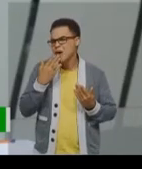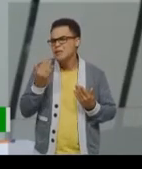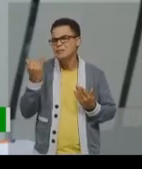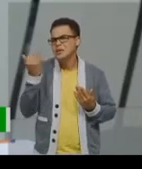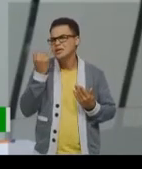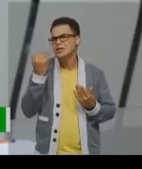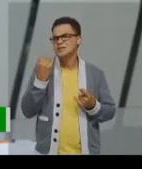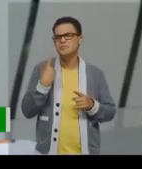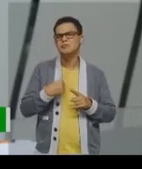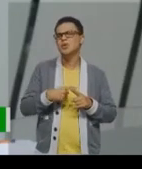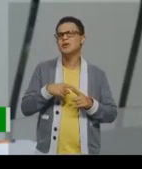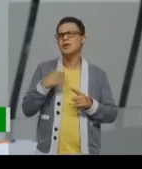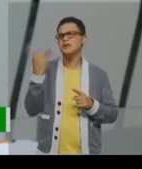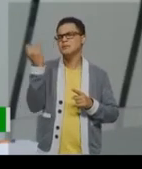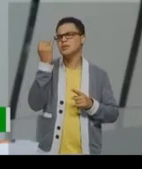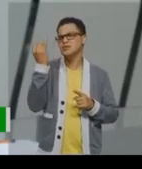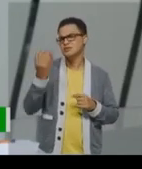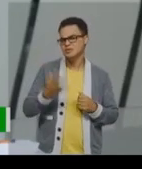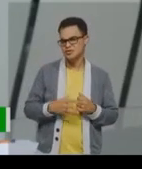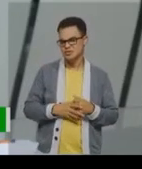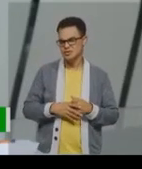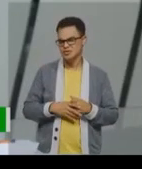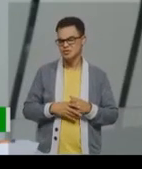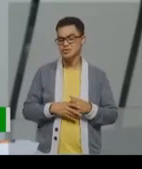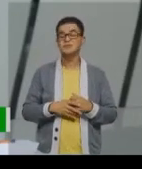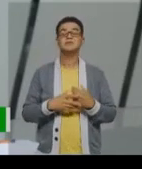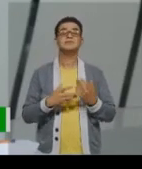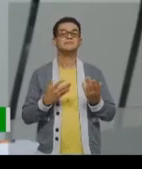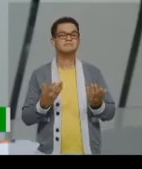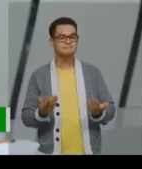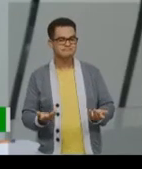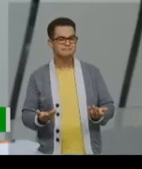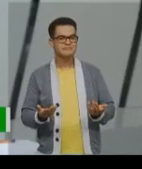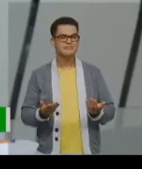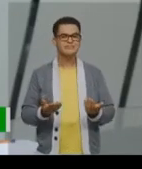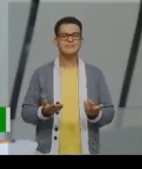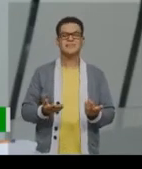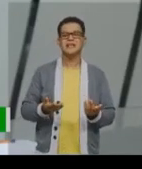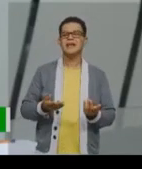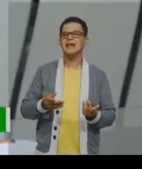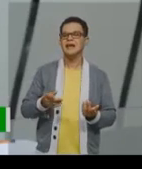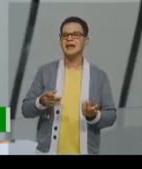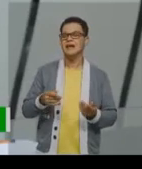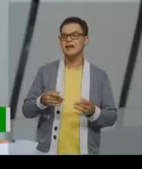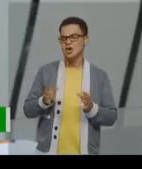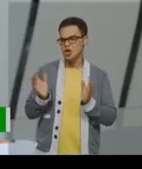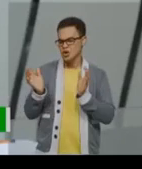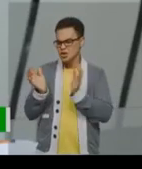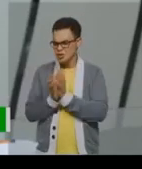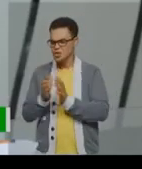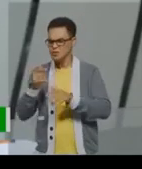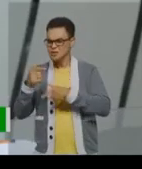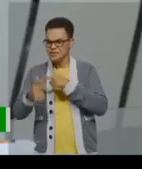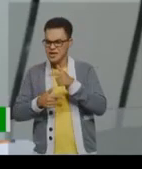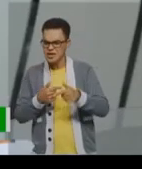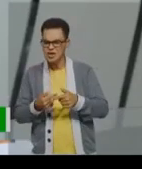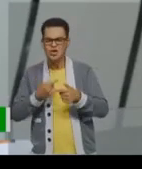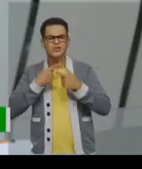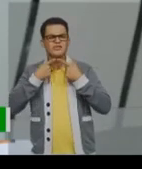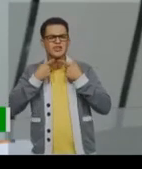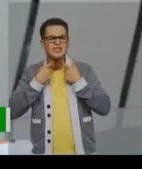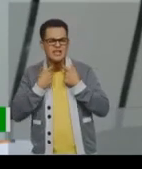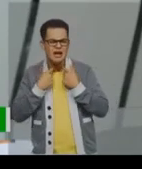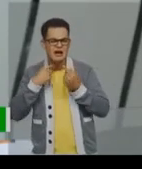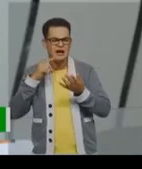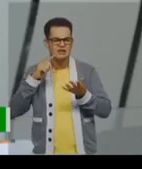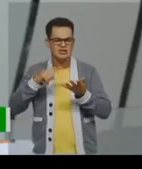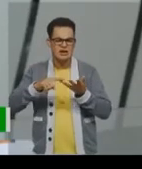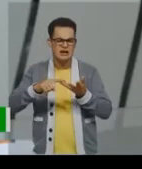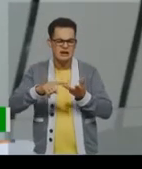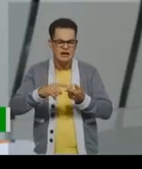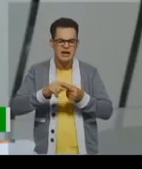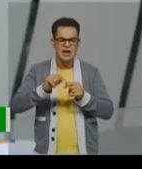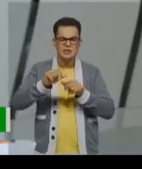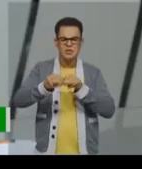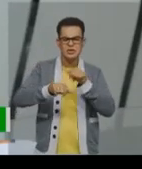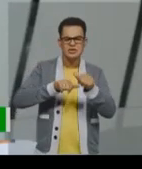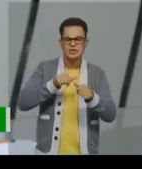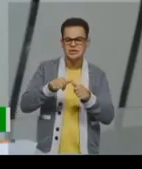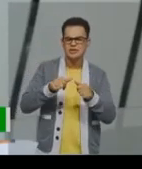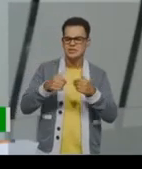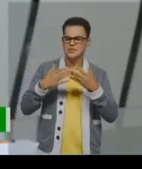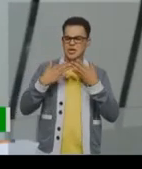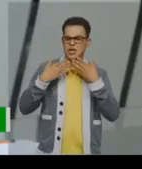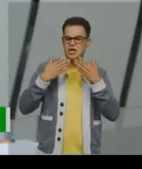né? A gente tem aí anseios desses trabalhadores por mudança, por melhores condições, e o sindicato,